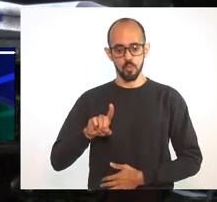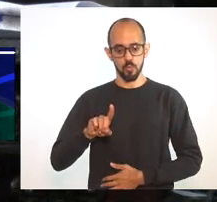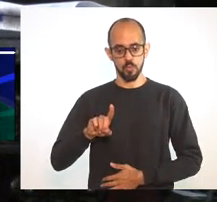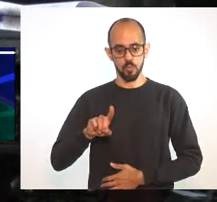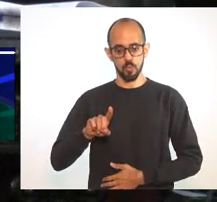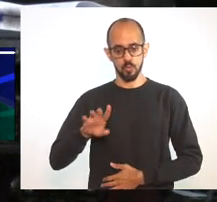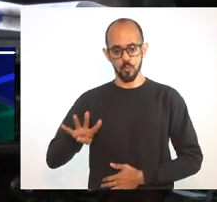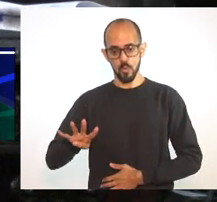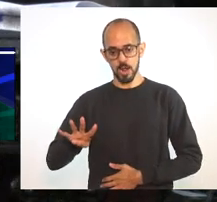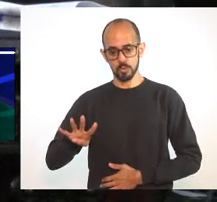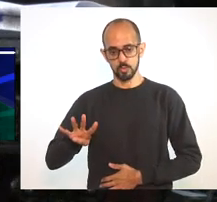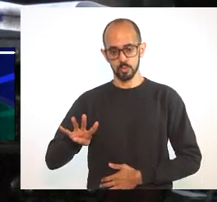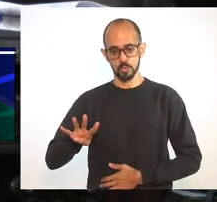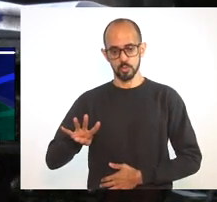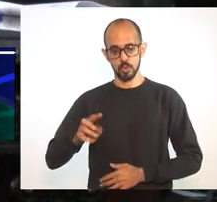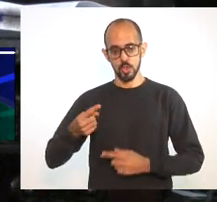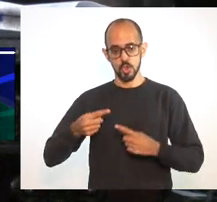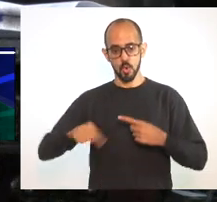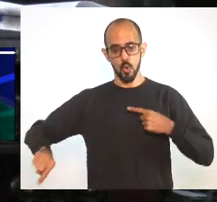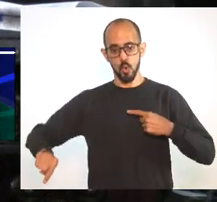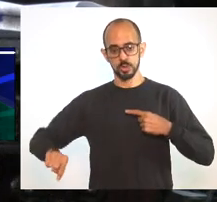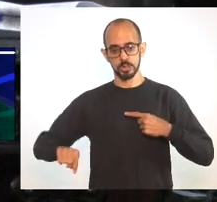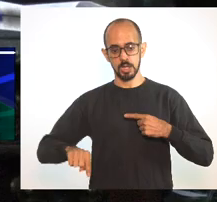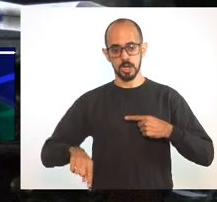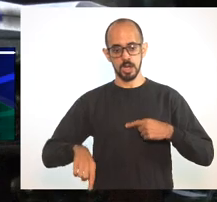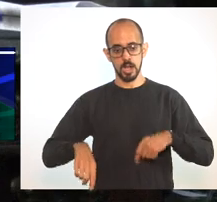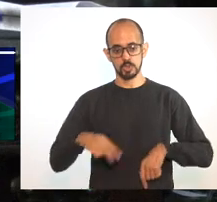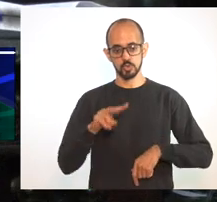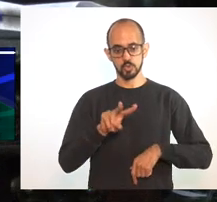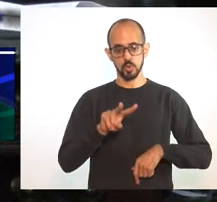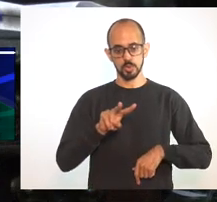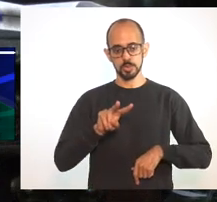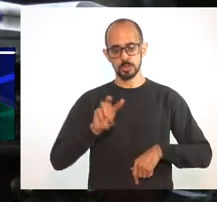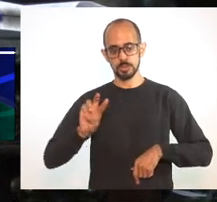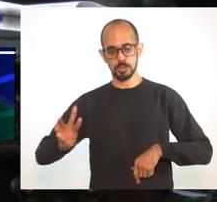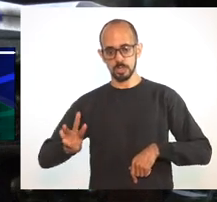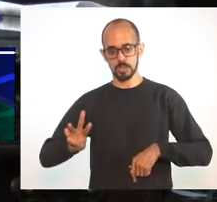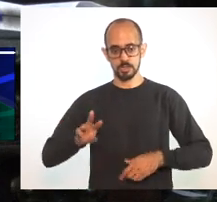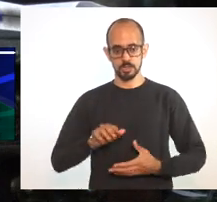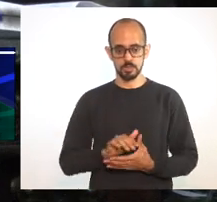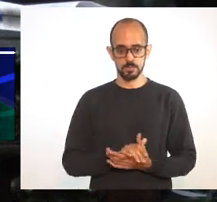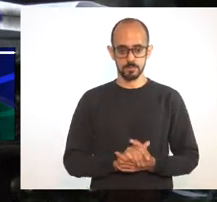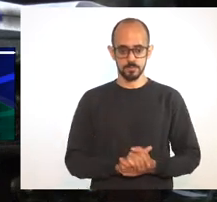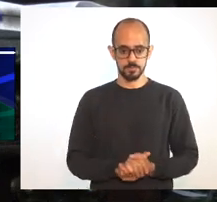e 4, contrário às emendas 2 e 3.